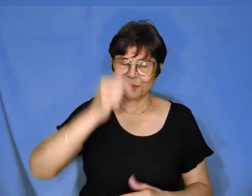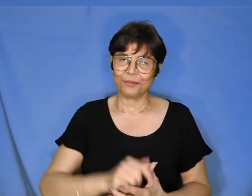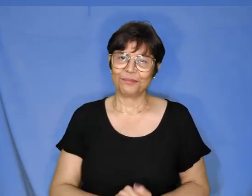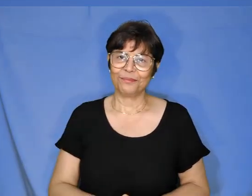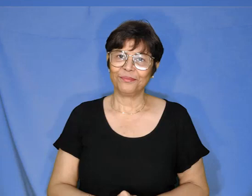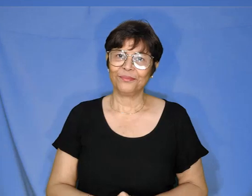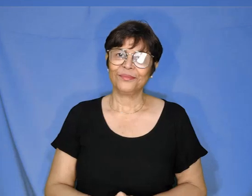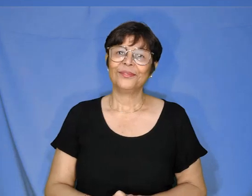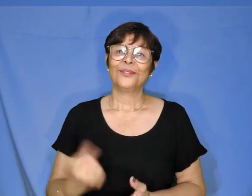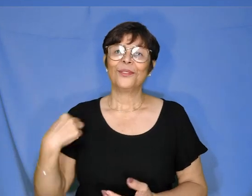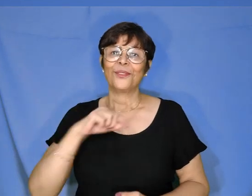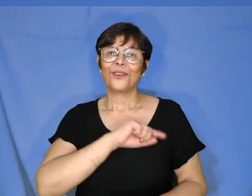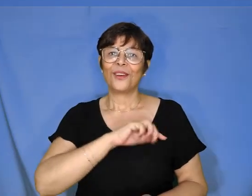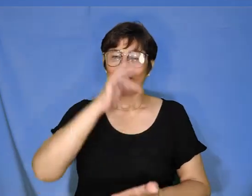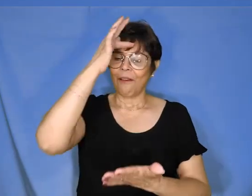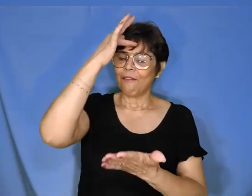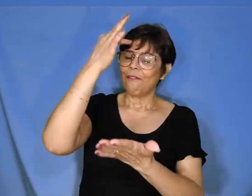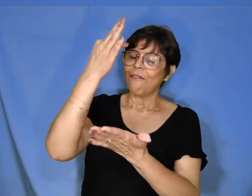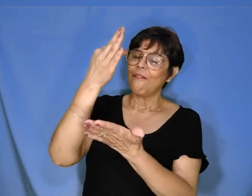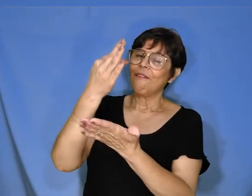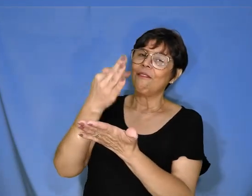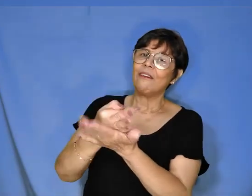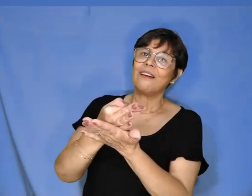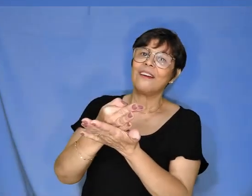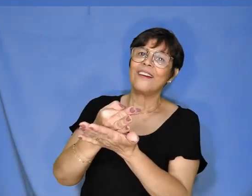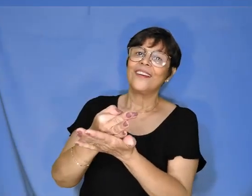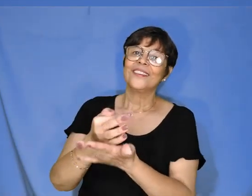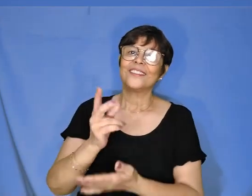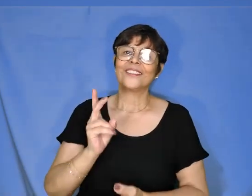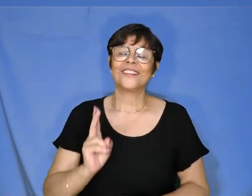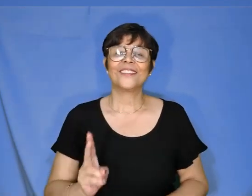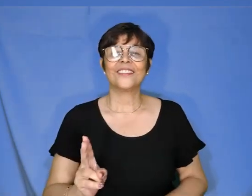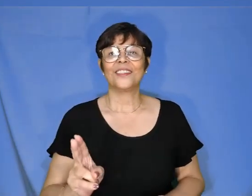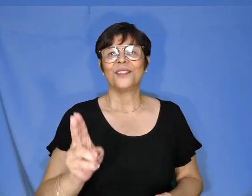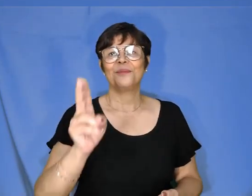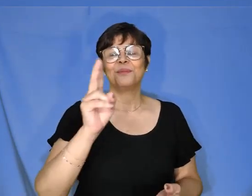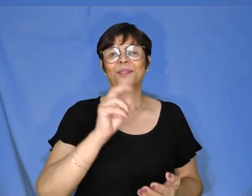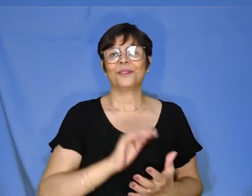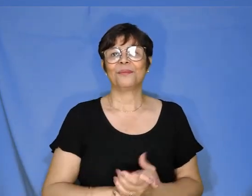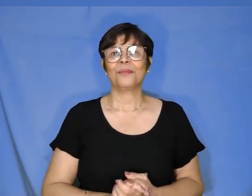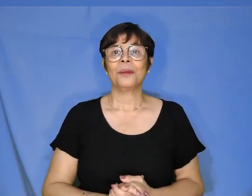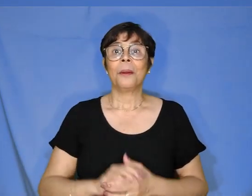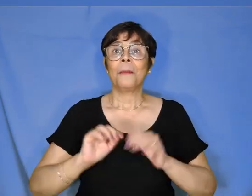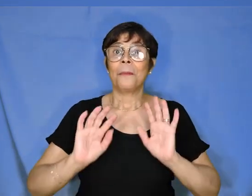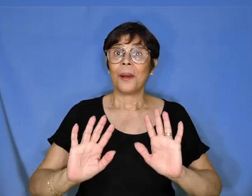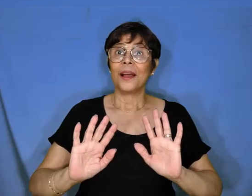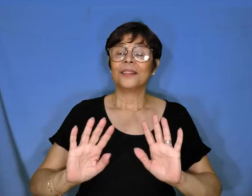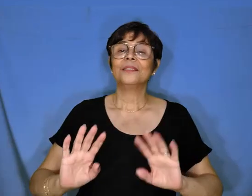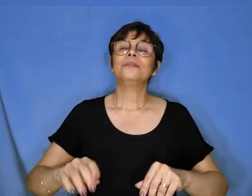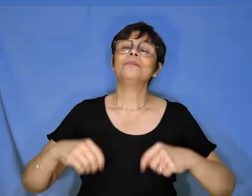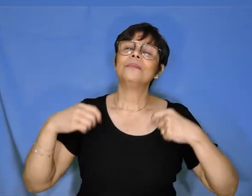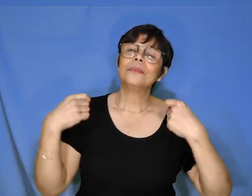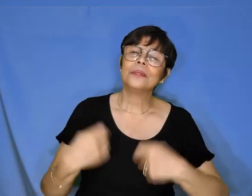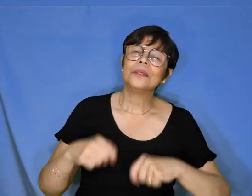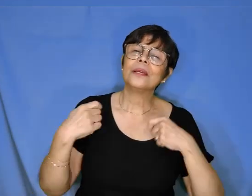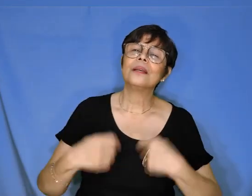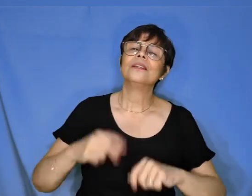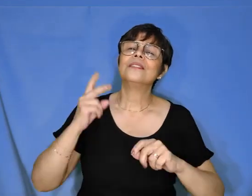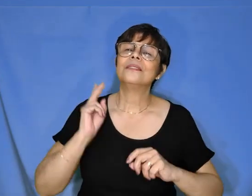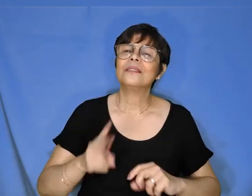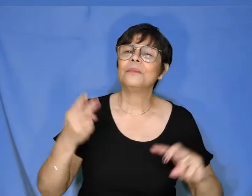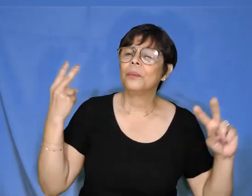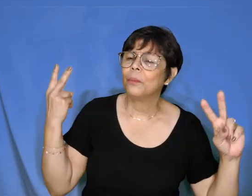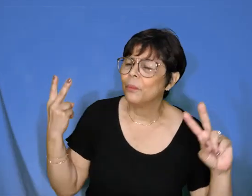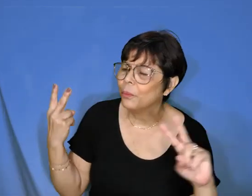um ato só de fé e ficar, nunca mais precisar de se recompletar ou de se encher